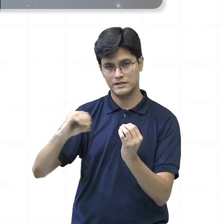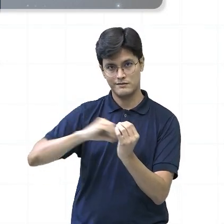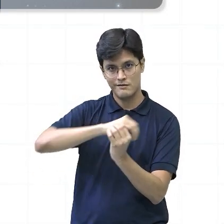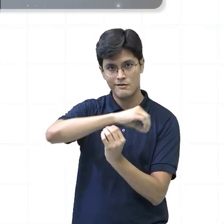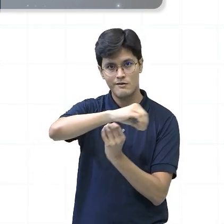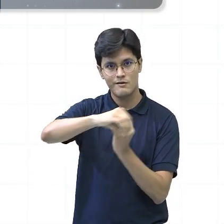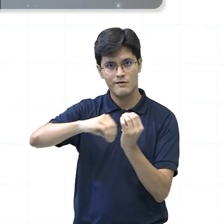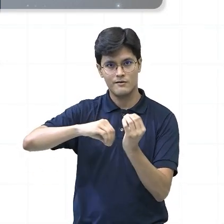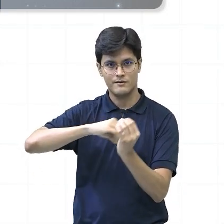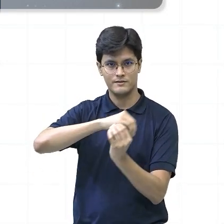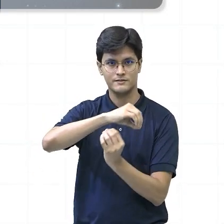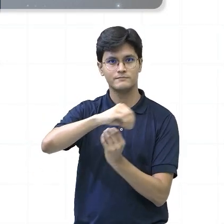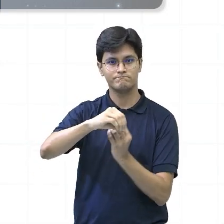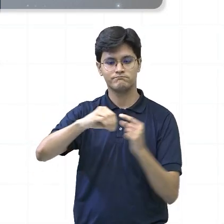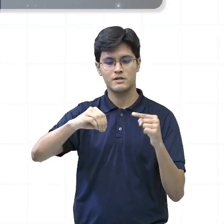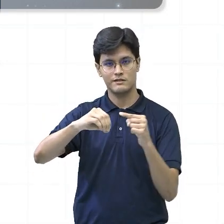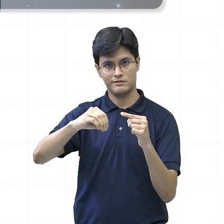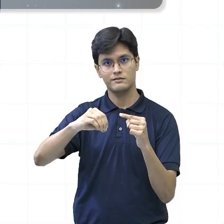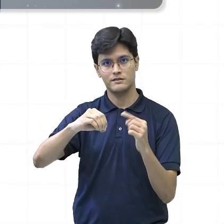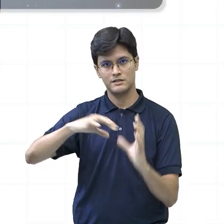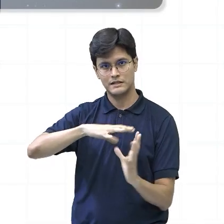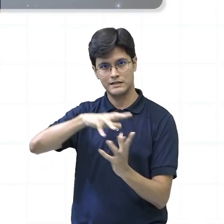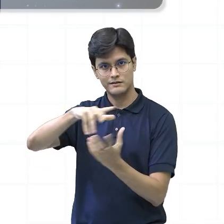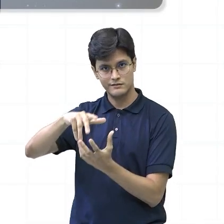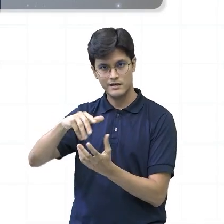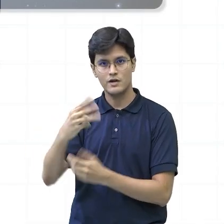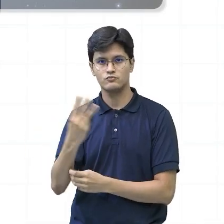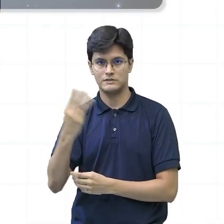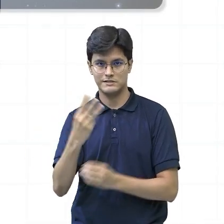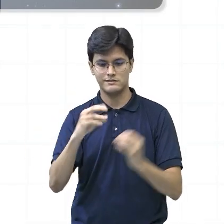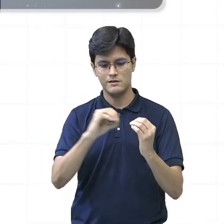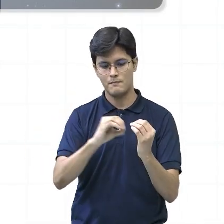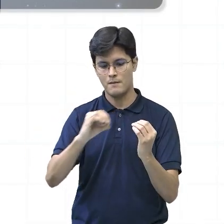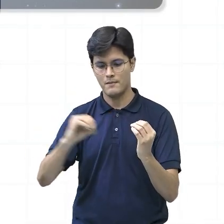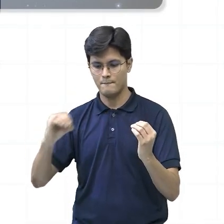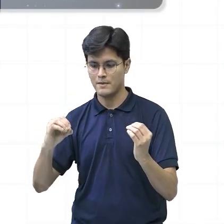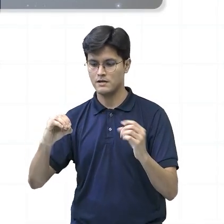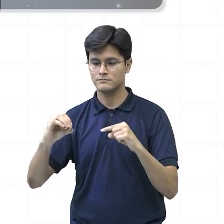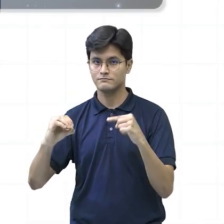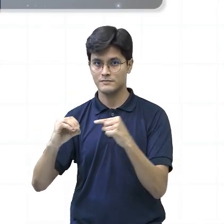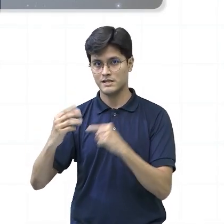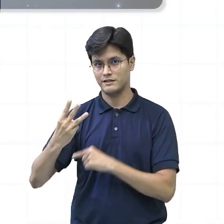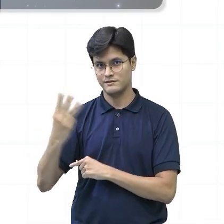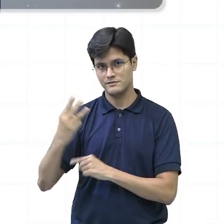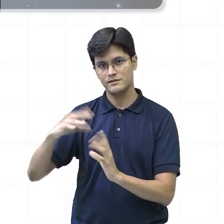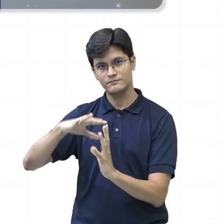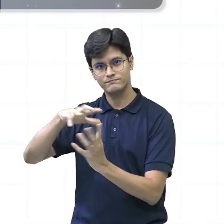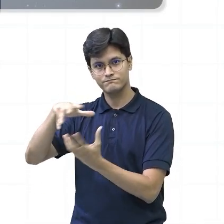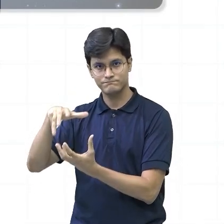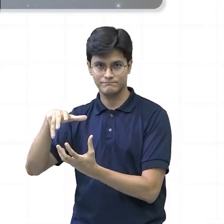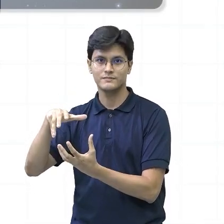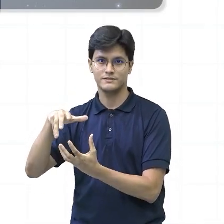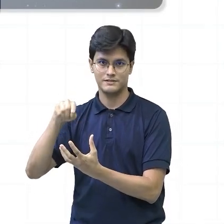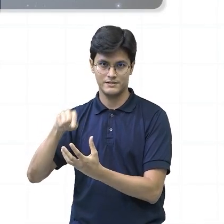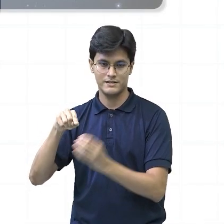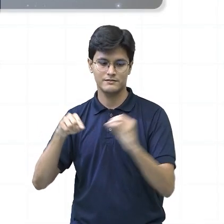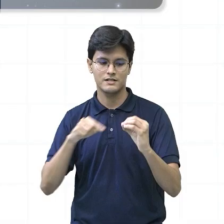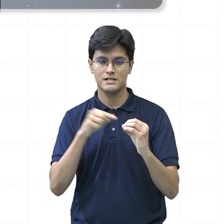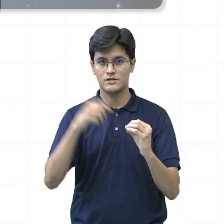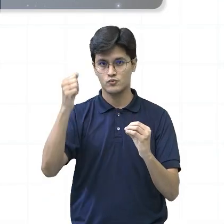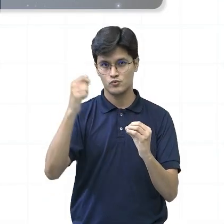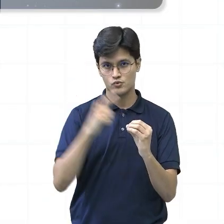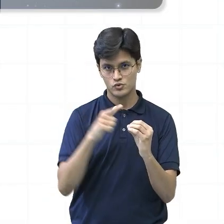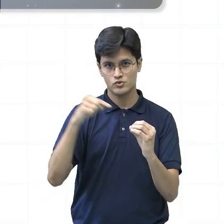planetas, e o planeta Terra ele é o terceiro, né, nessa ordem aí de proximidade do Sol, que é o astro, né, a estrela